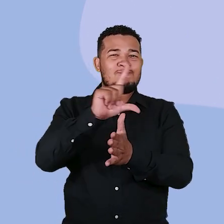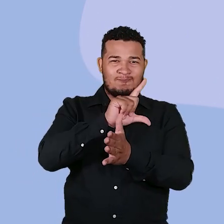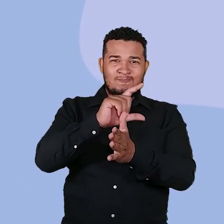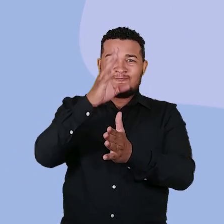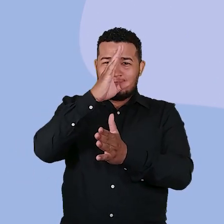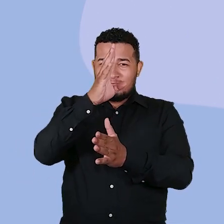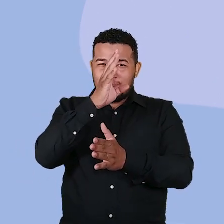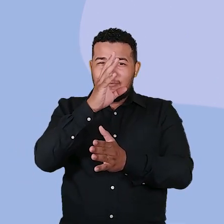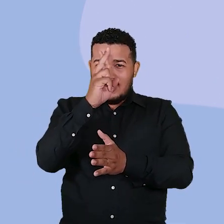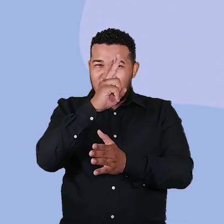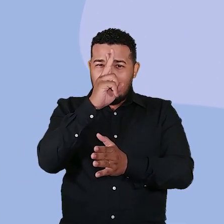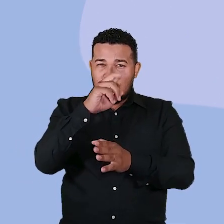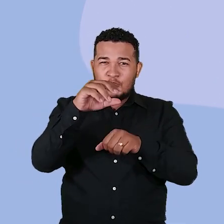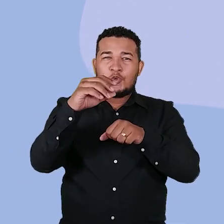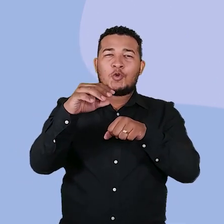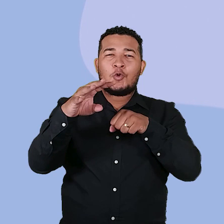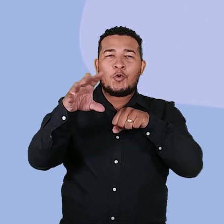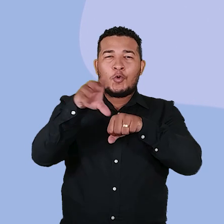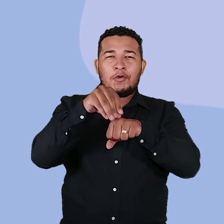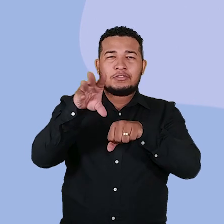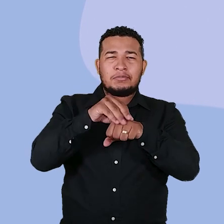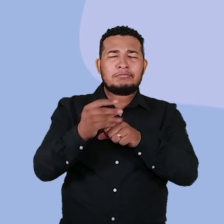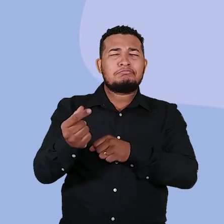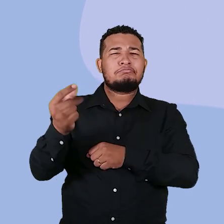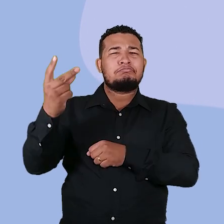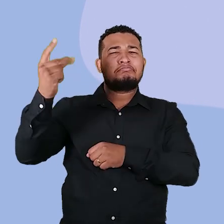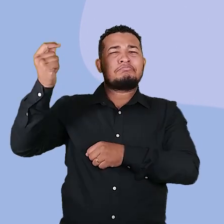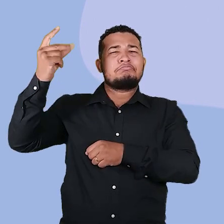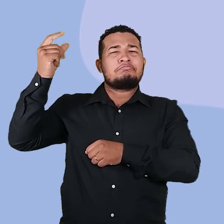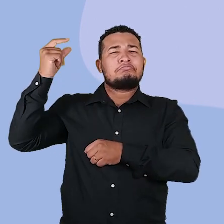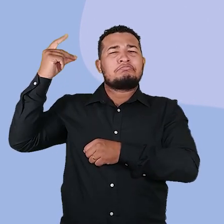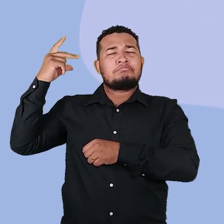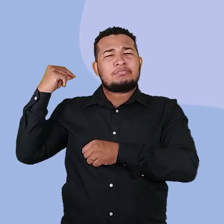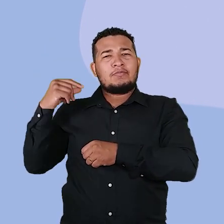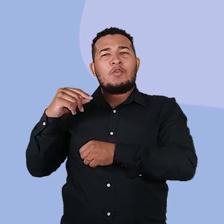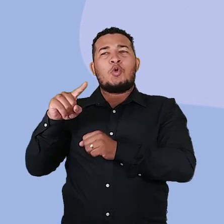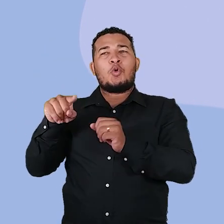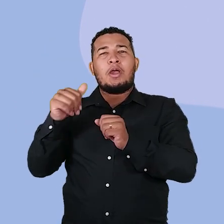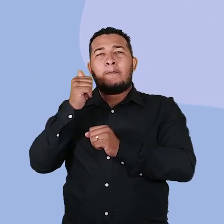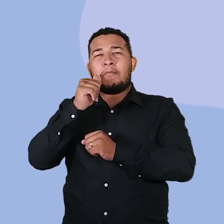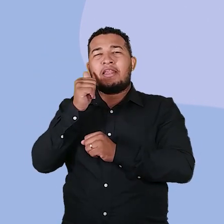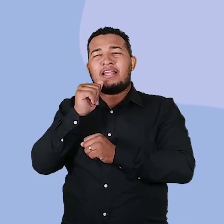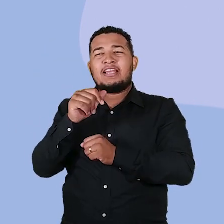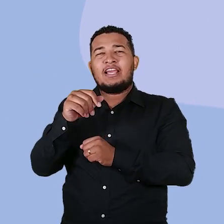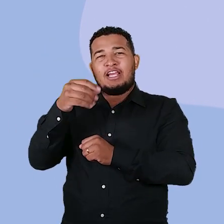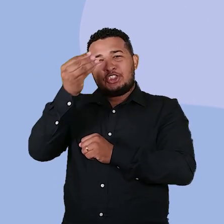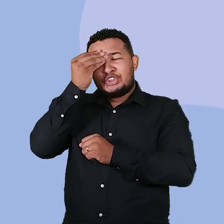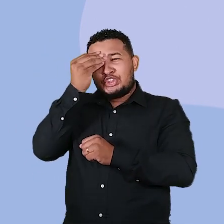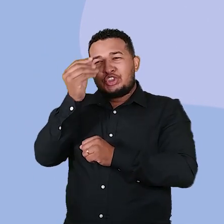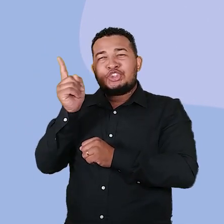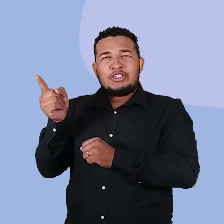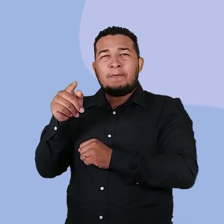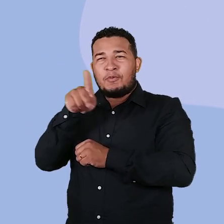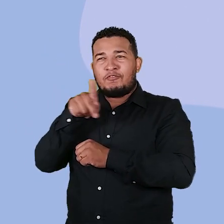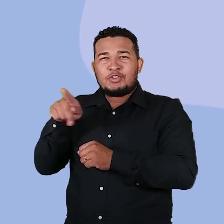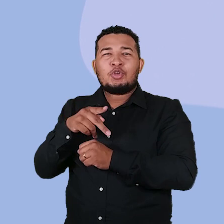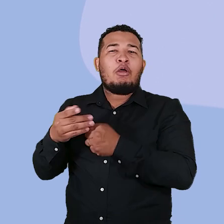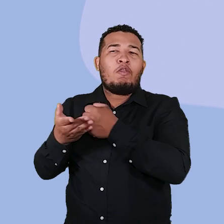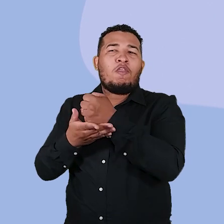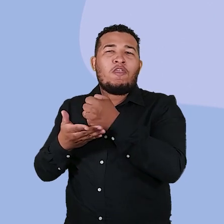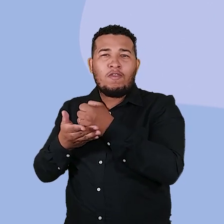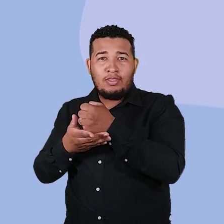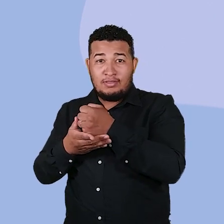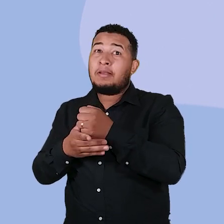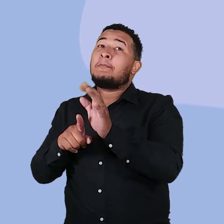aquela continha de conhecimento adquirido lá no passado com a tia teca